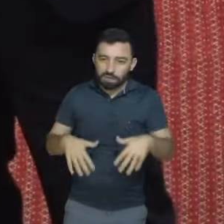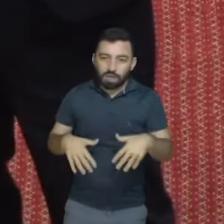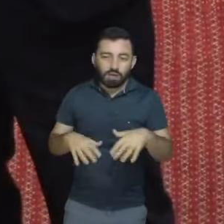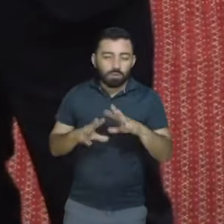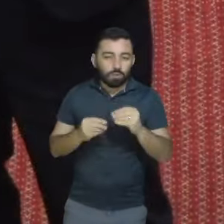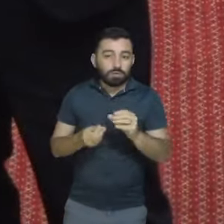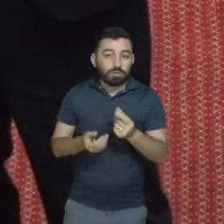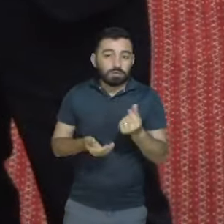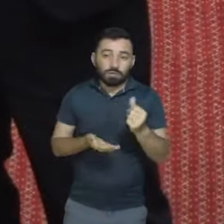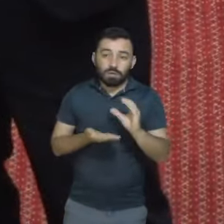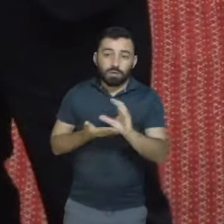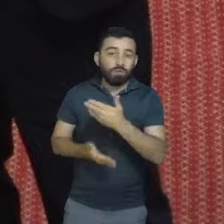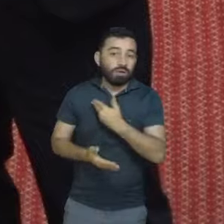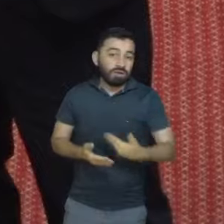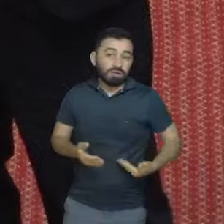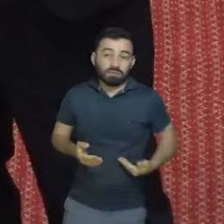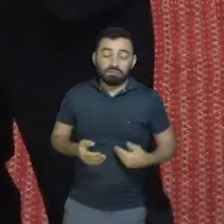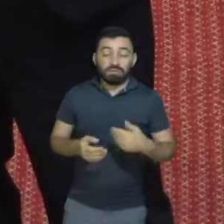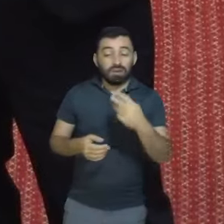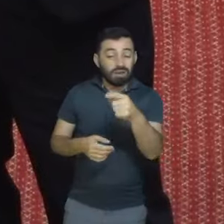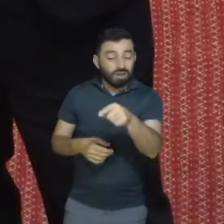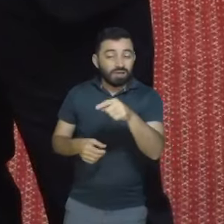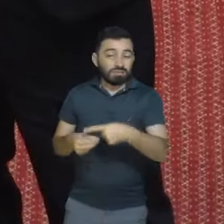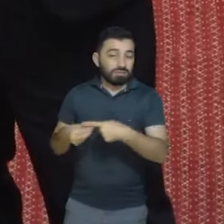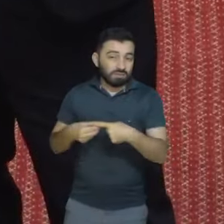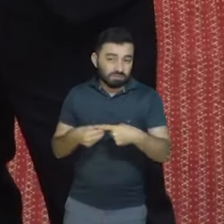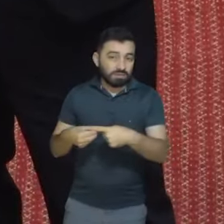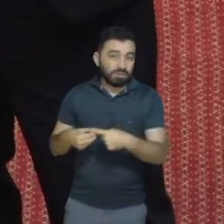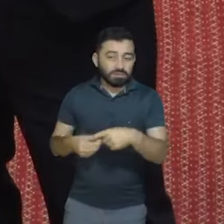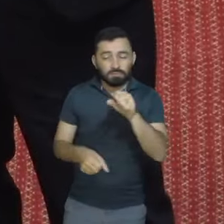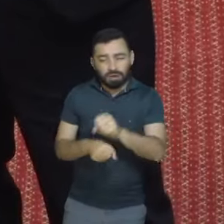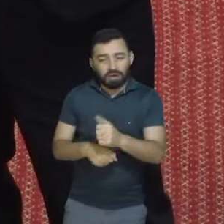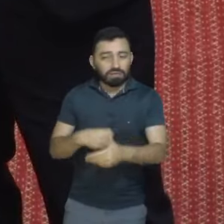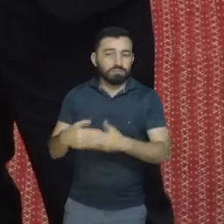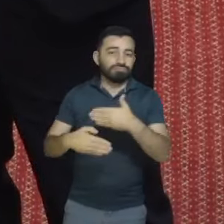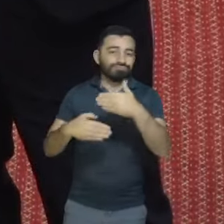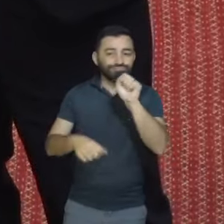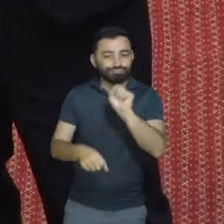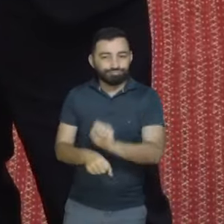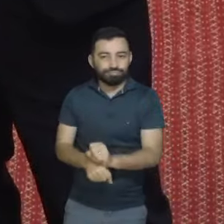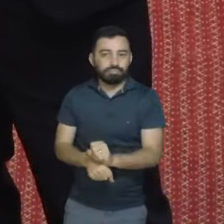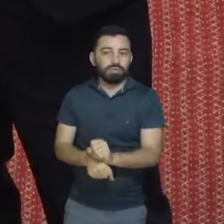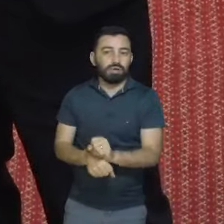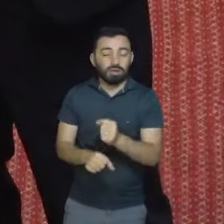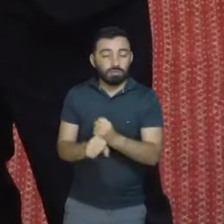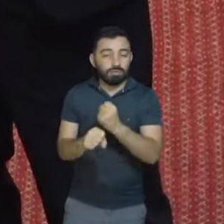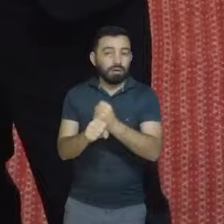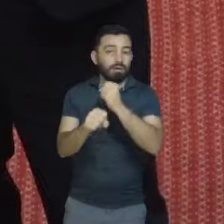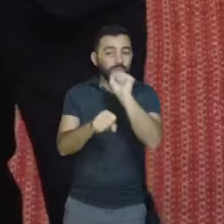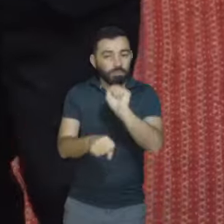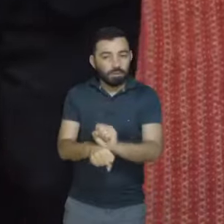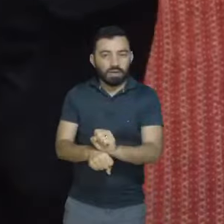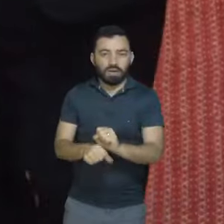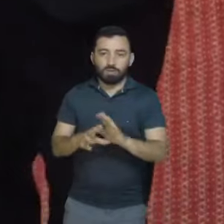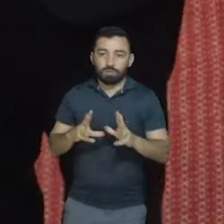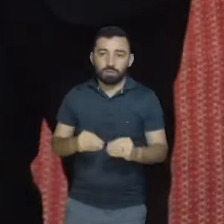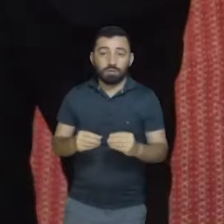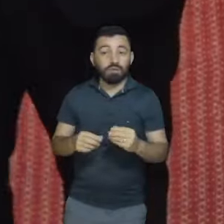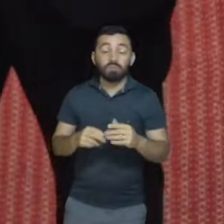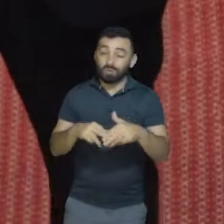recursos do governo do Estado para os municípios, travando o desenvolvimento, travando as obras, e por isso é tão importante essa